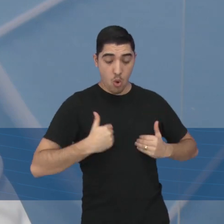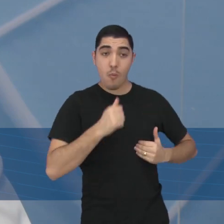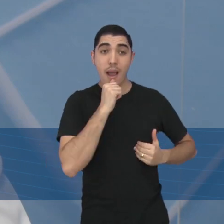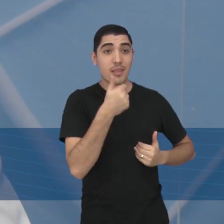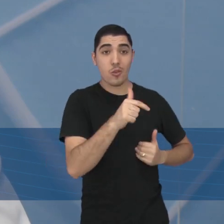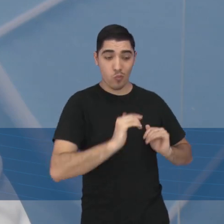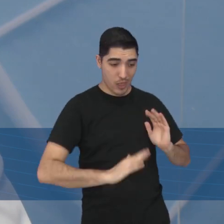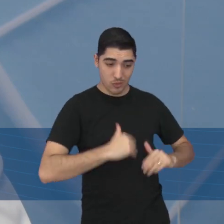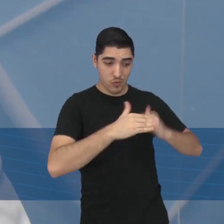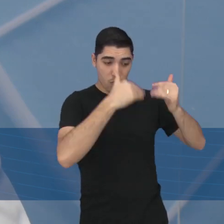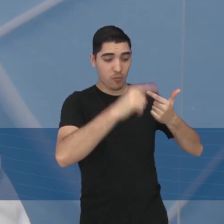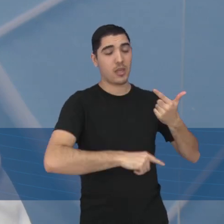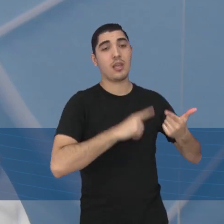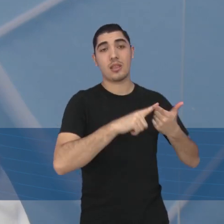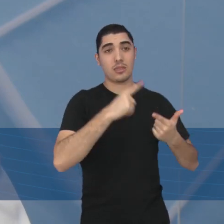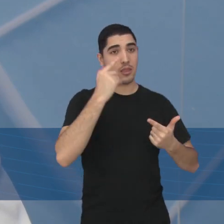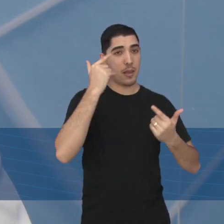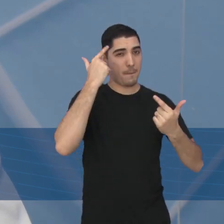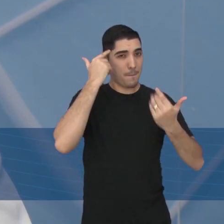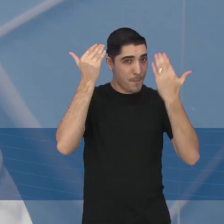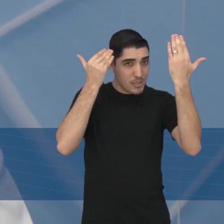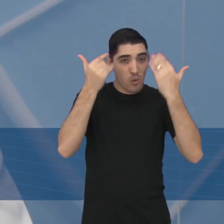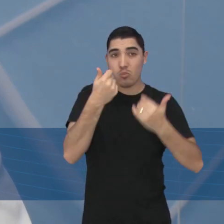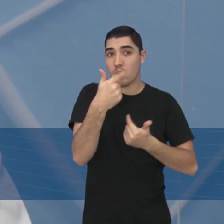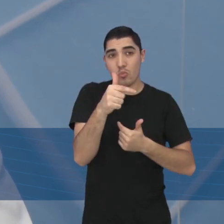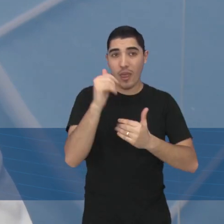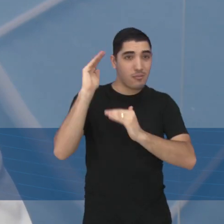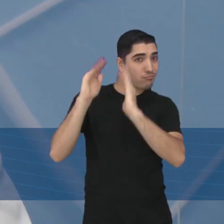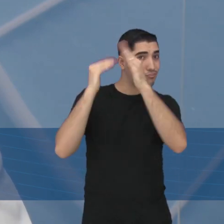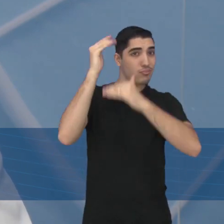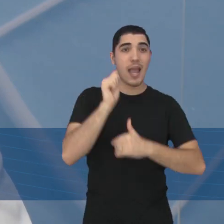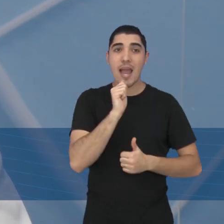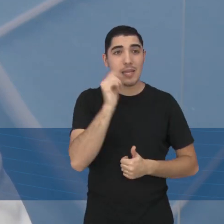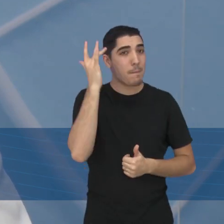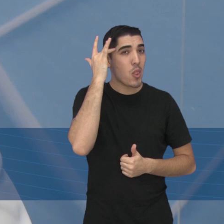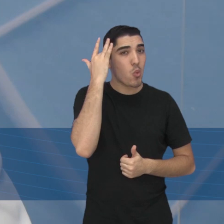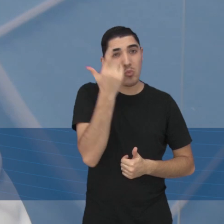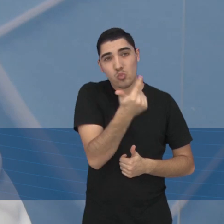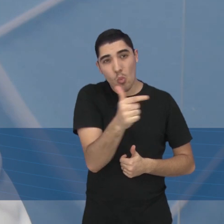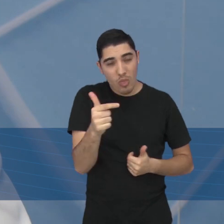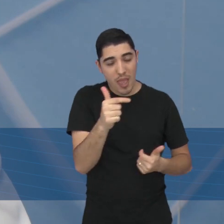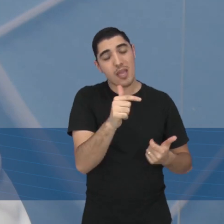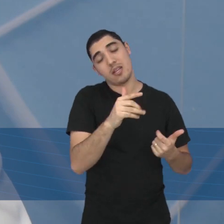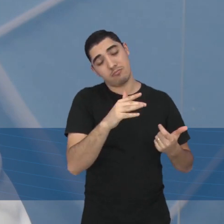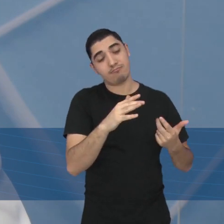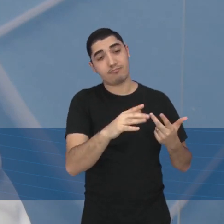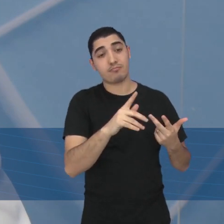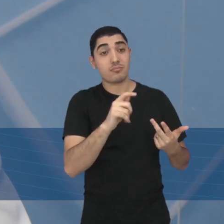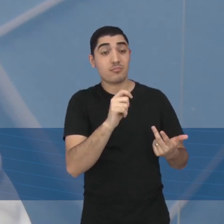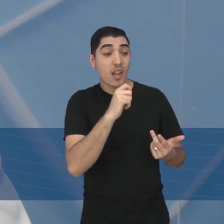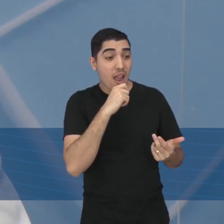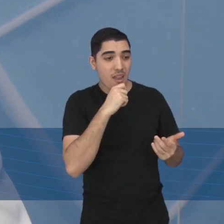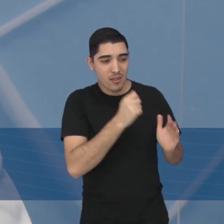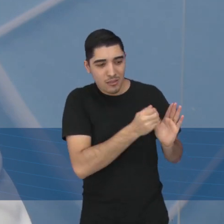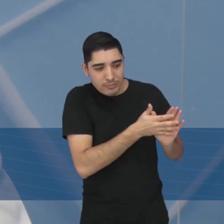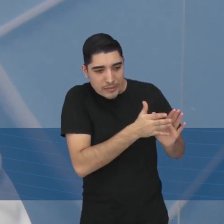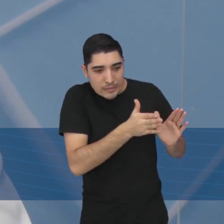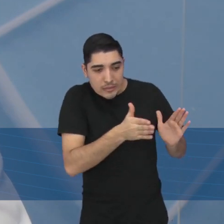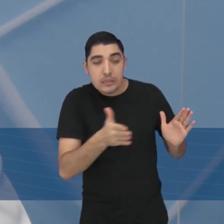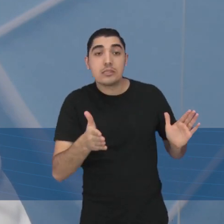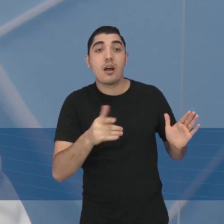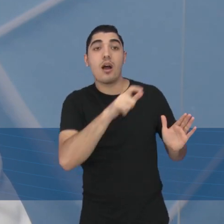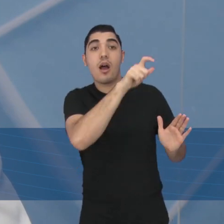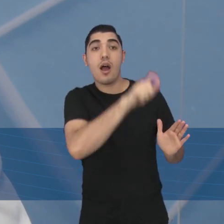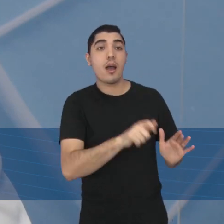tem maturidade psíquica, emocionalmente para viver tudo aquilo que está acontecendo, todo aquele processo, né? Ela não